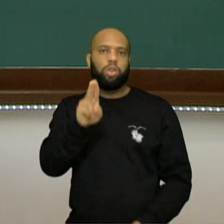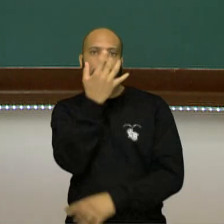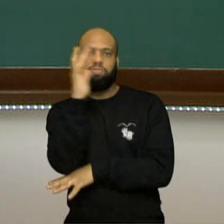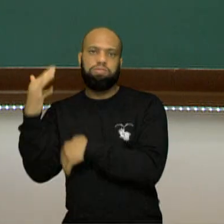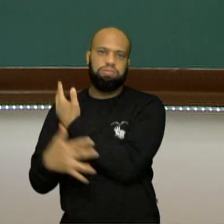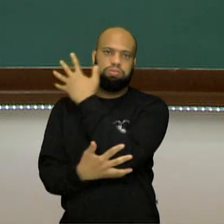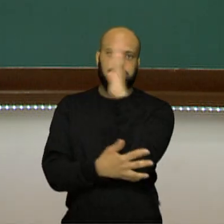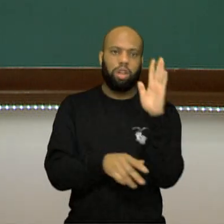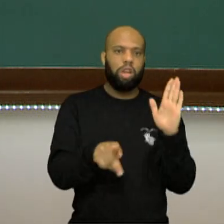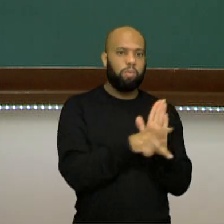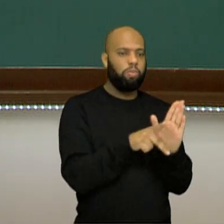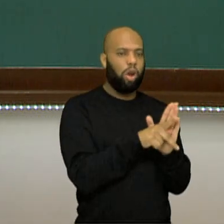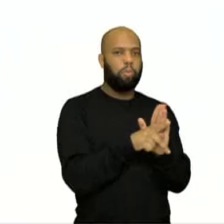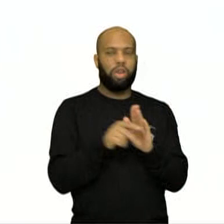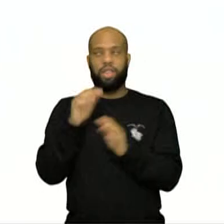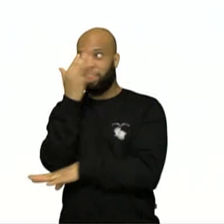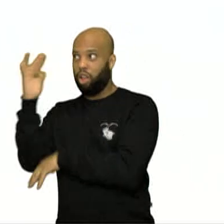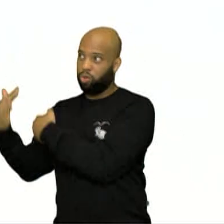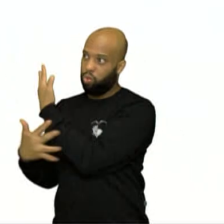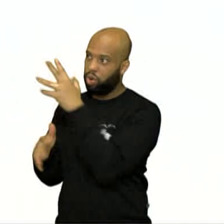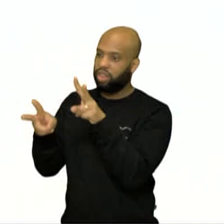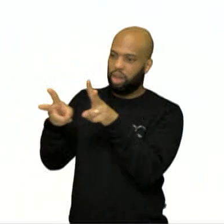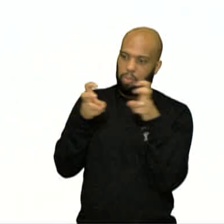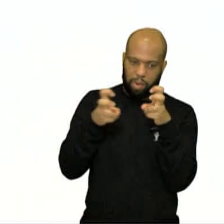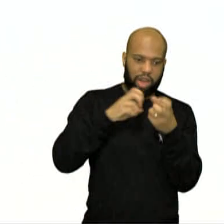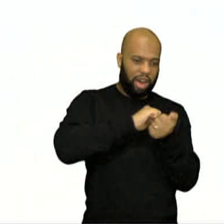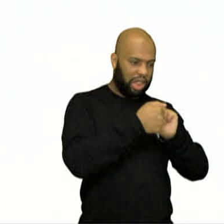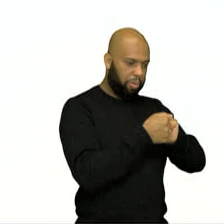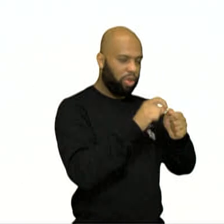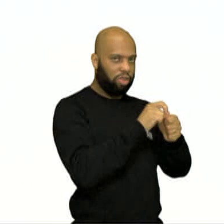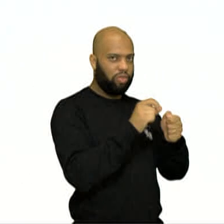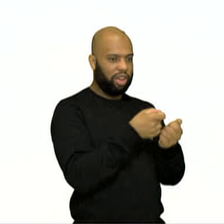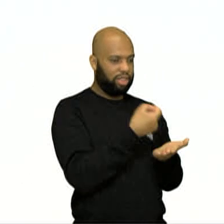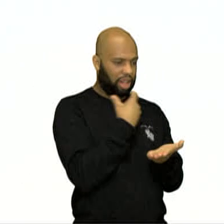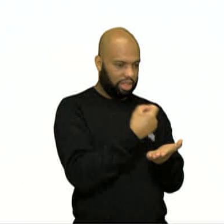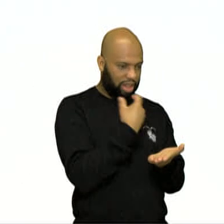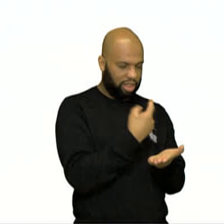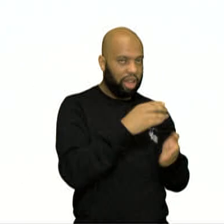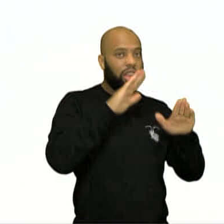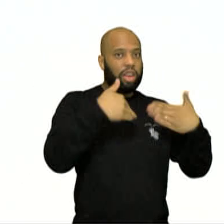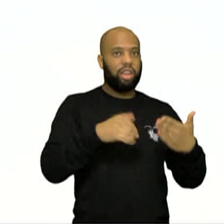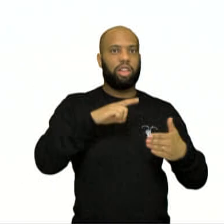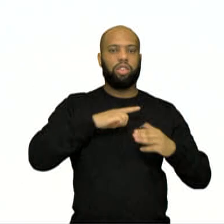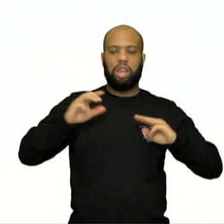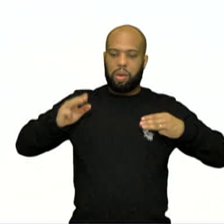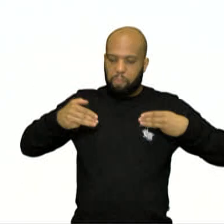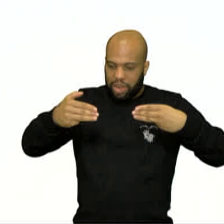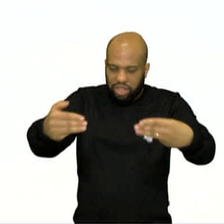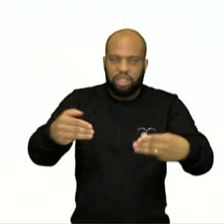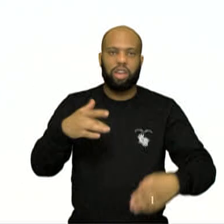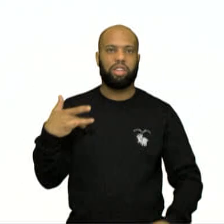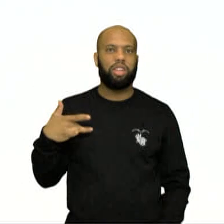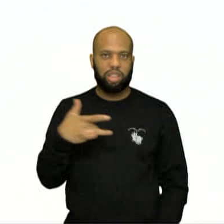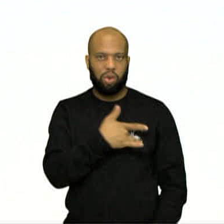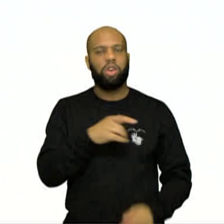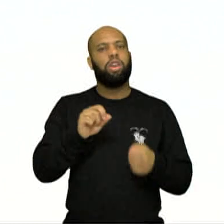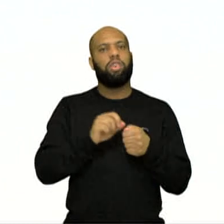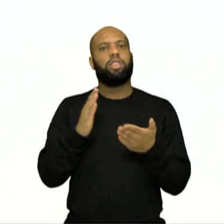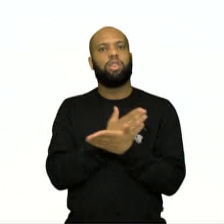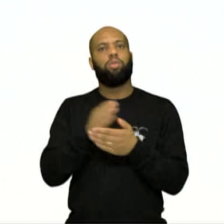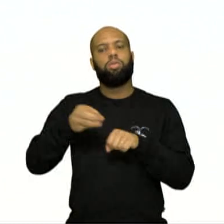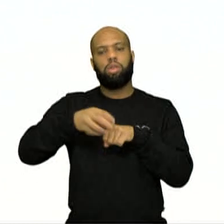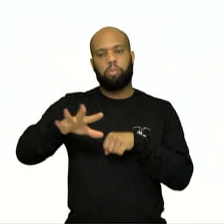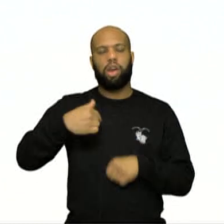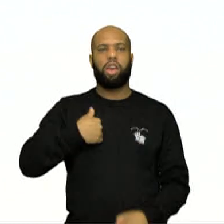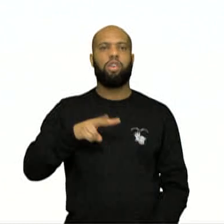de fitoterápicos, fez com que o Ministério da Saúde descrevesse algumas recomendações para o uso, então. São várias delas,